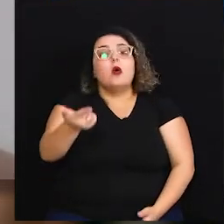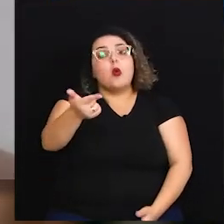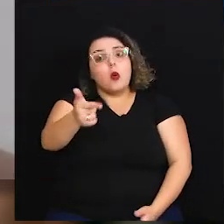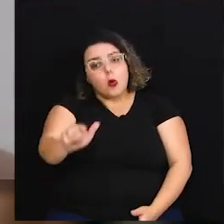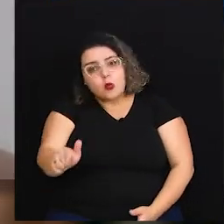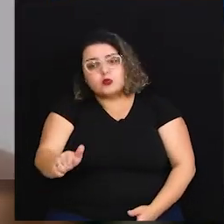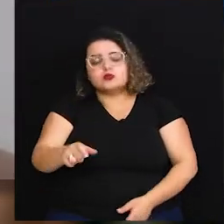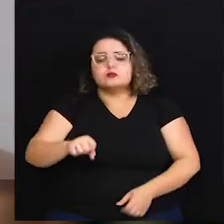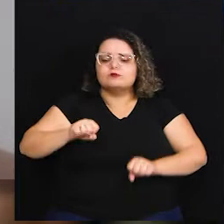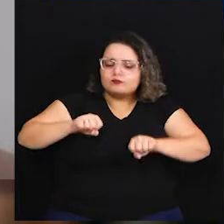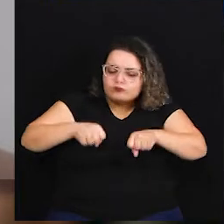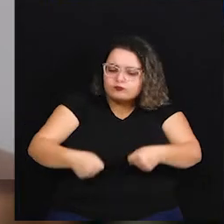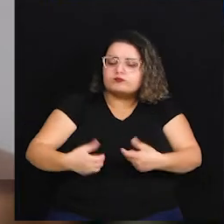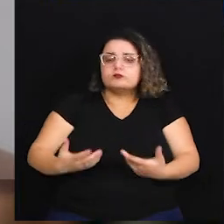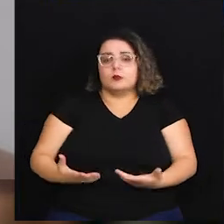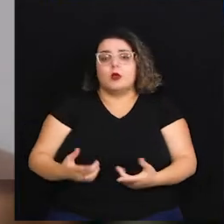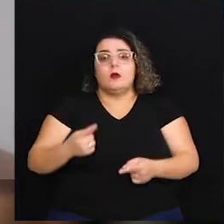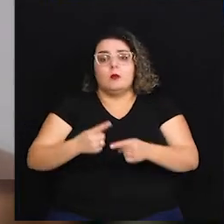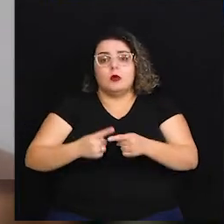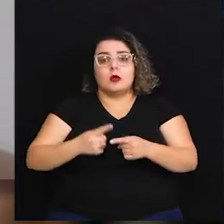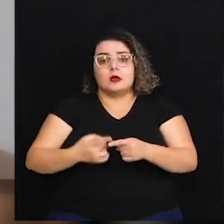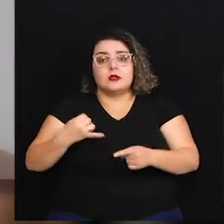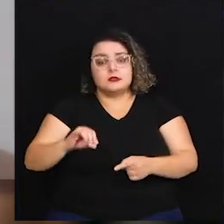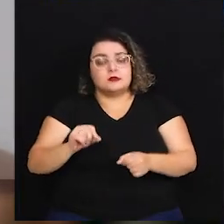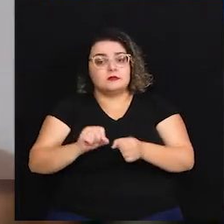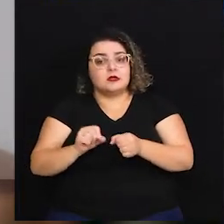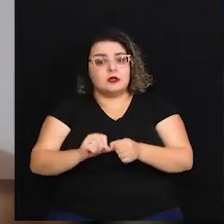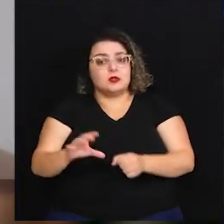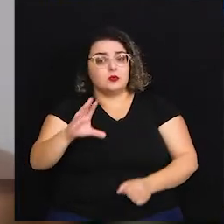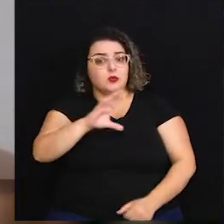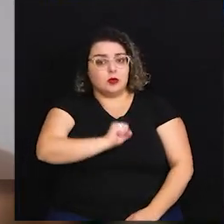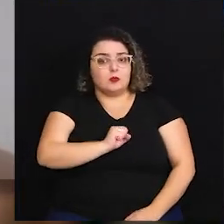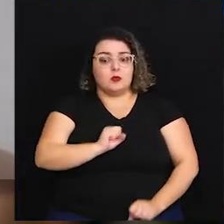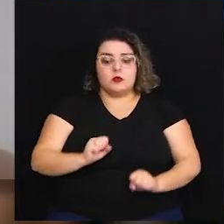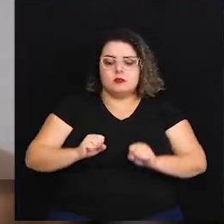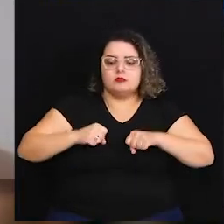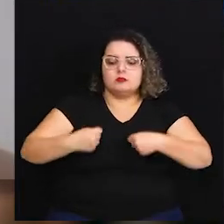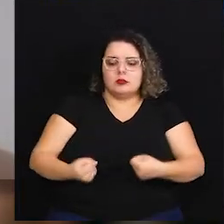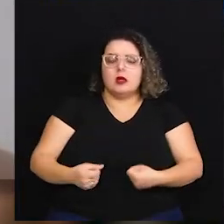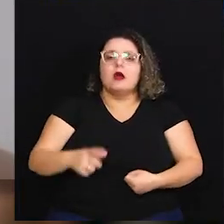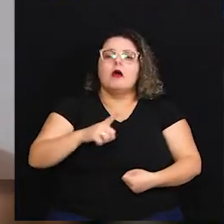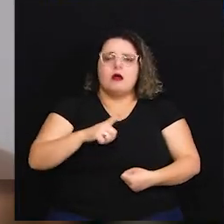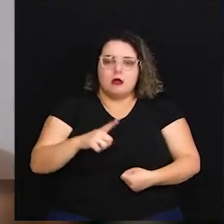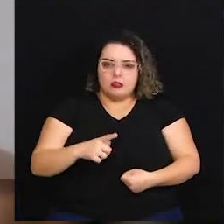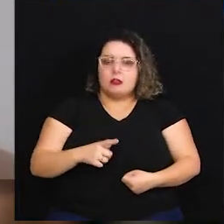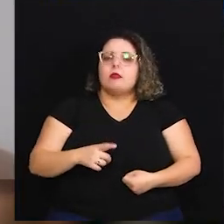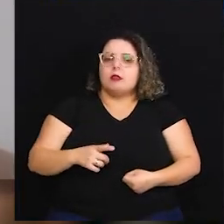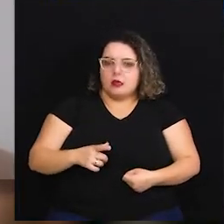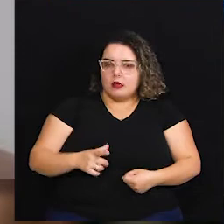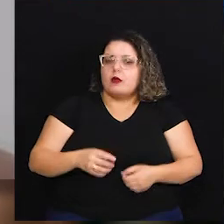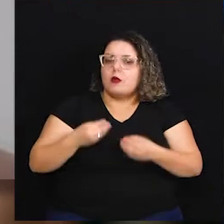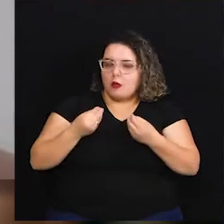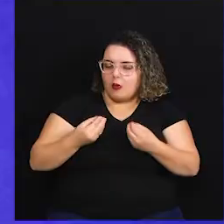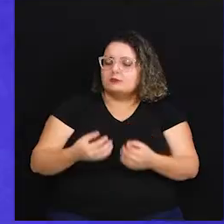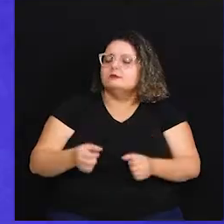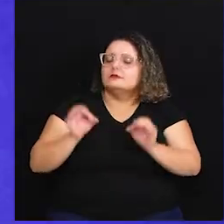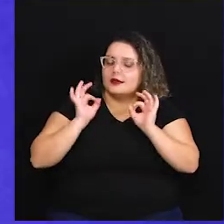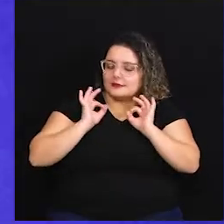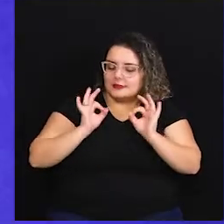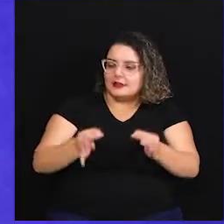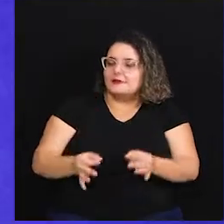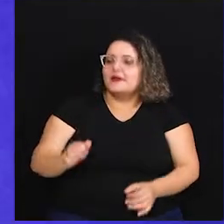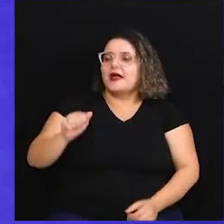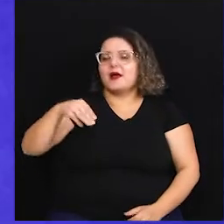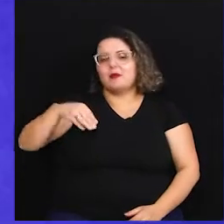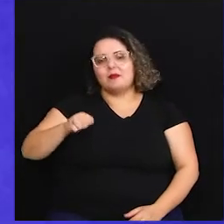permanecer, tem que perseverar, persistir. Porque se você faz com amor e com dedicação, tem muita chance de dar certo.